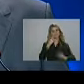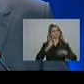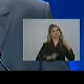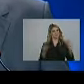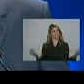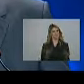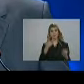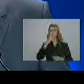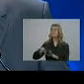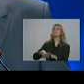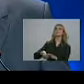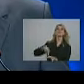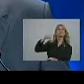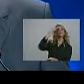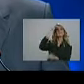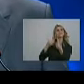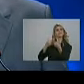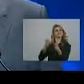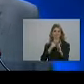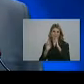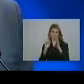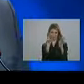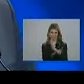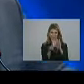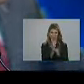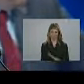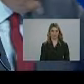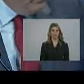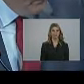vamos ao sorteio de quem abre a rodada de perguntas.